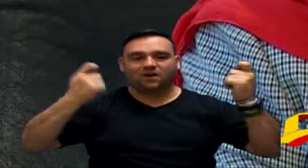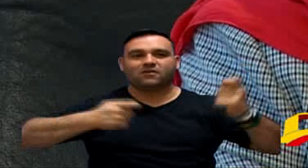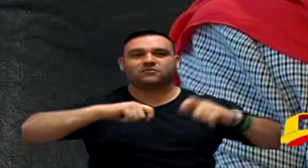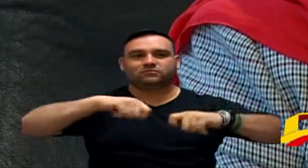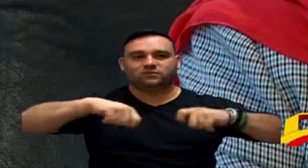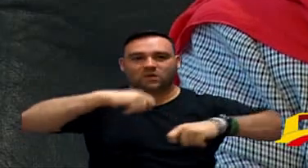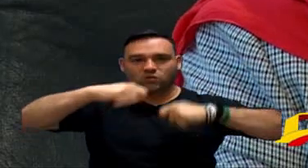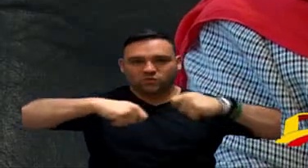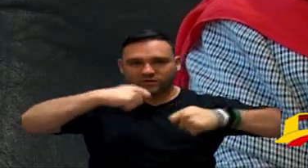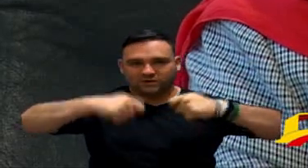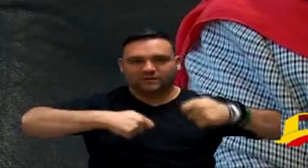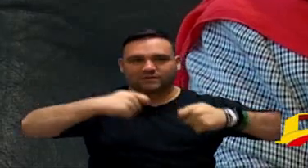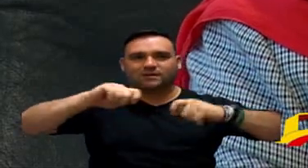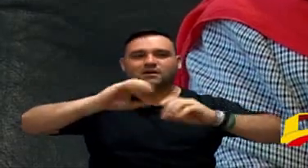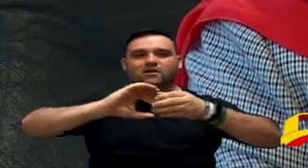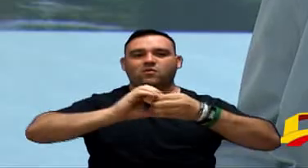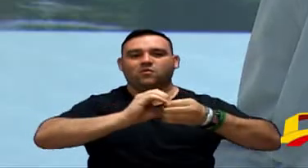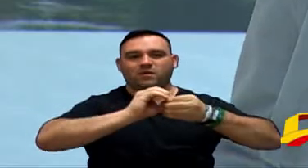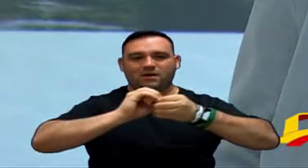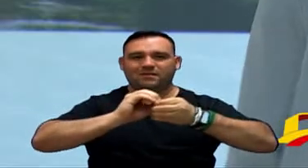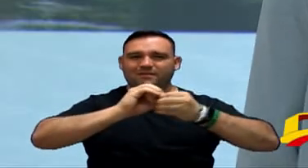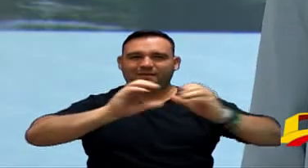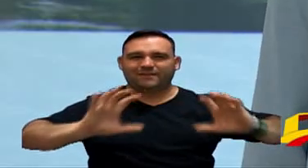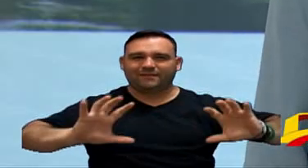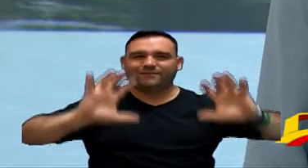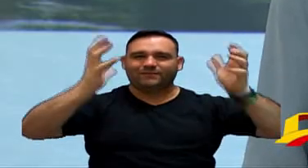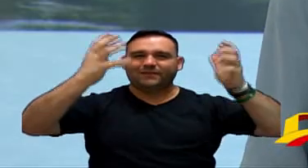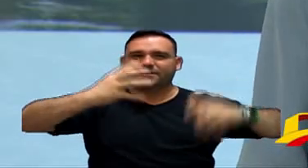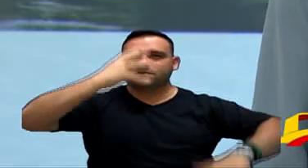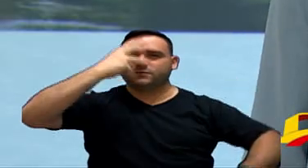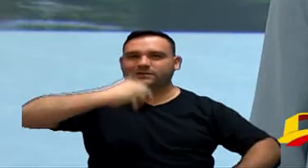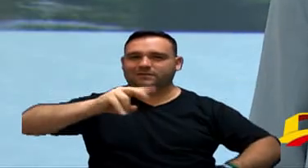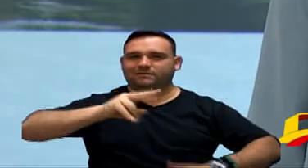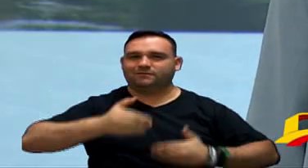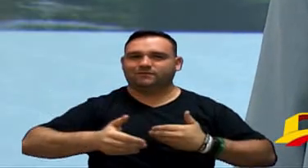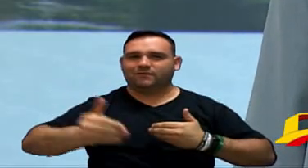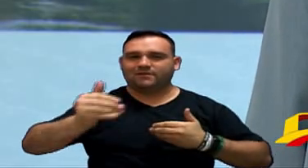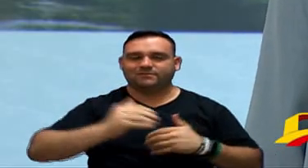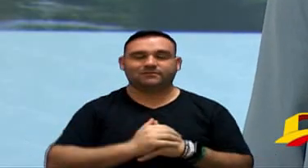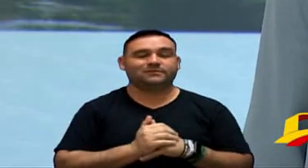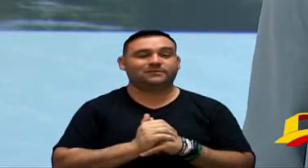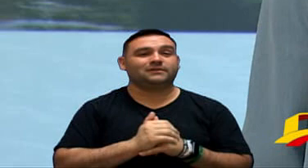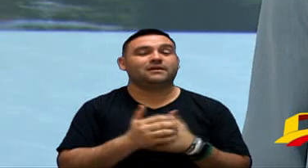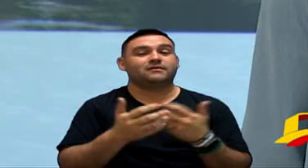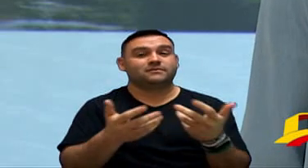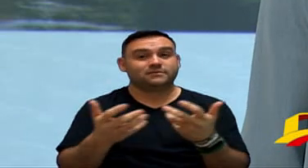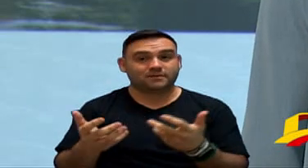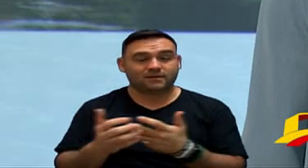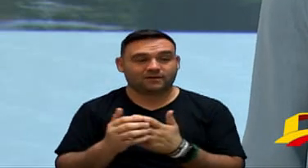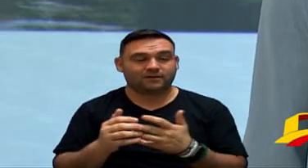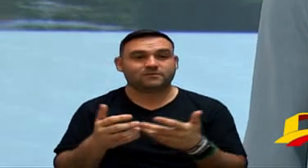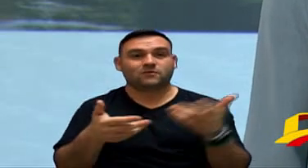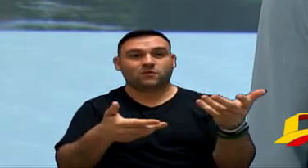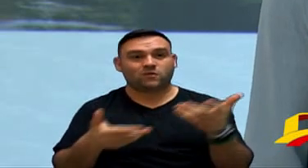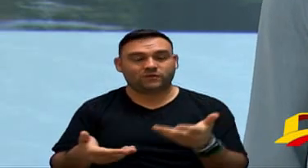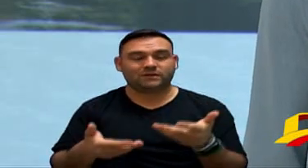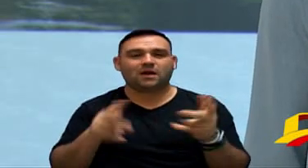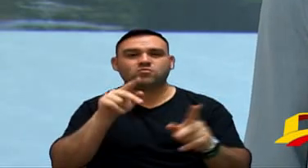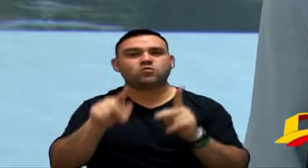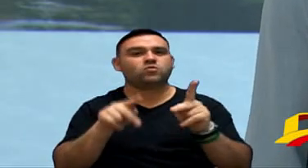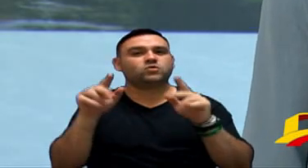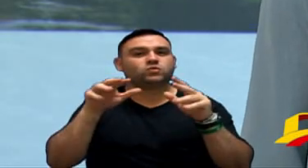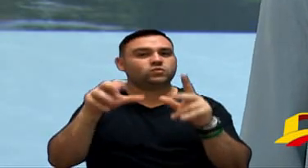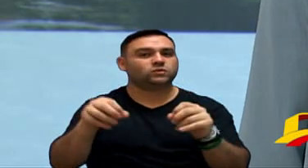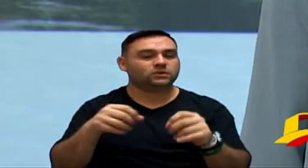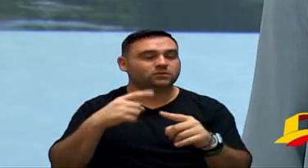gastronômico no Parque das Águas vai ser uma festa muito bonita portanto gostaria de convidar a população